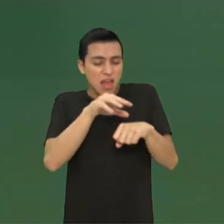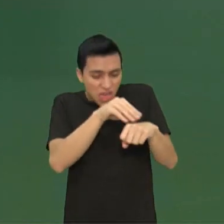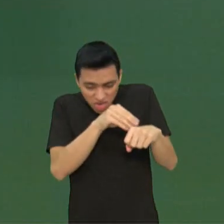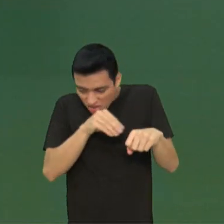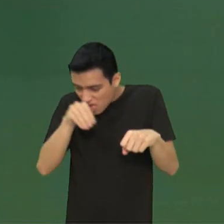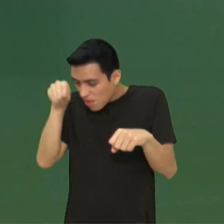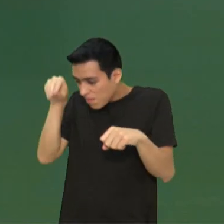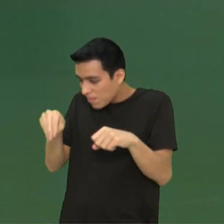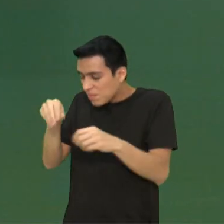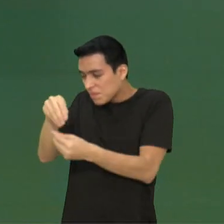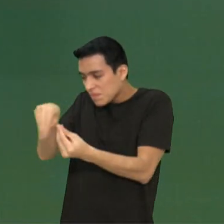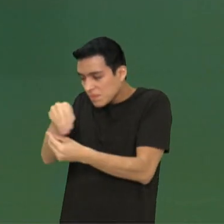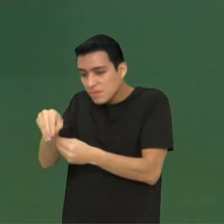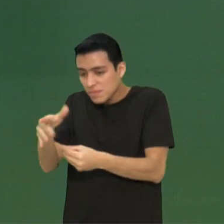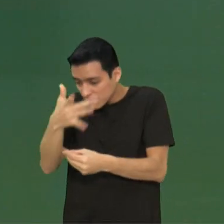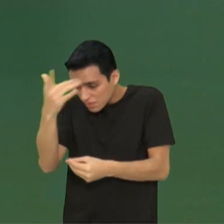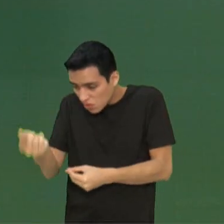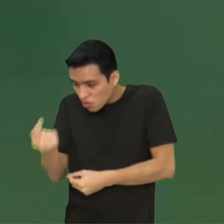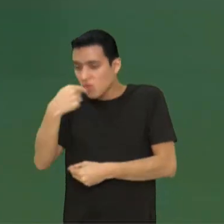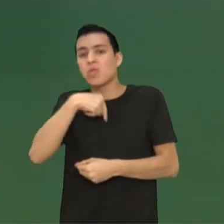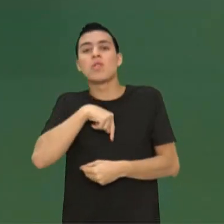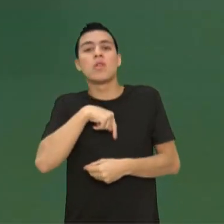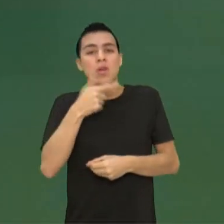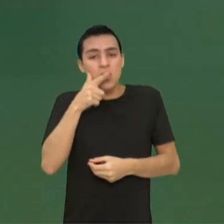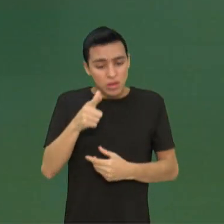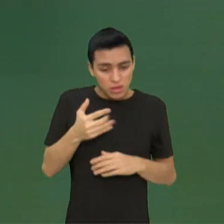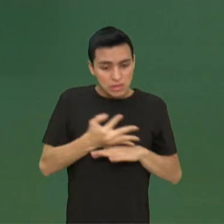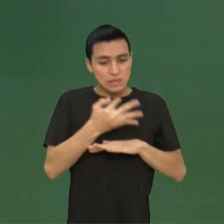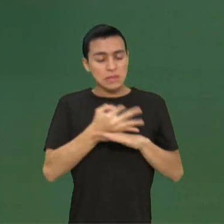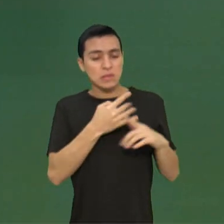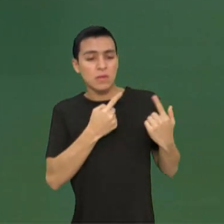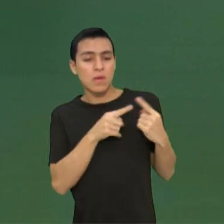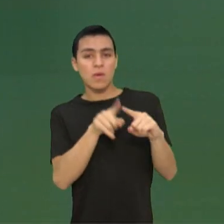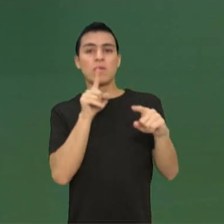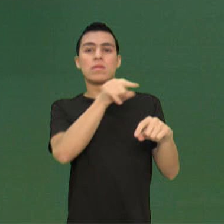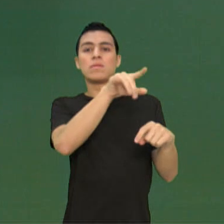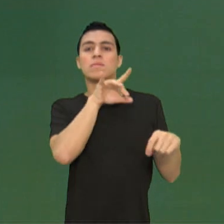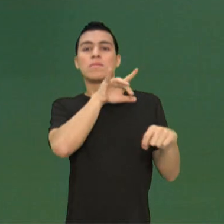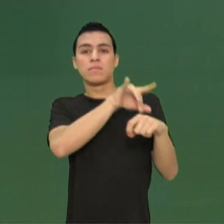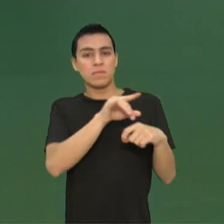com que as pessoas ingerissem isso e tivessem imunidade contra a varíola.